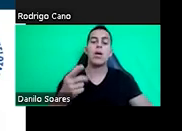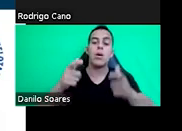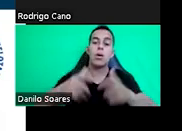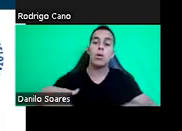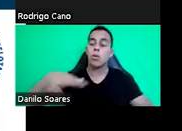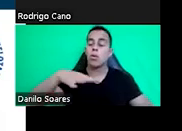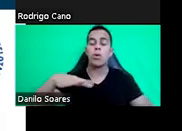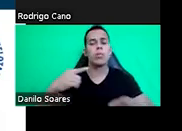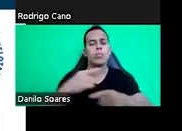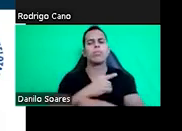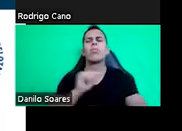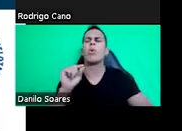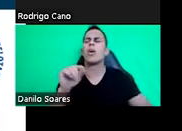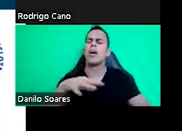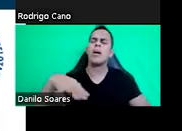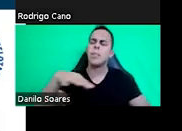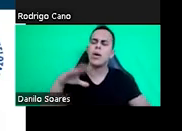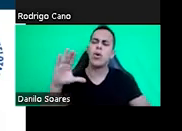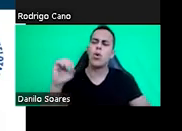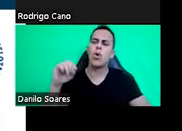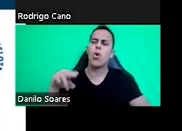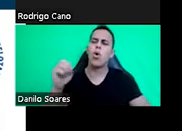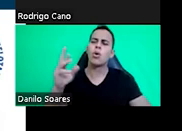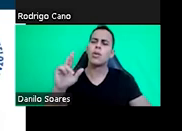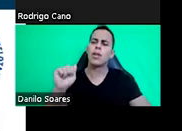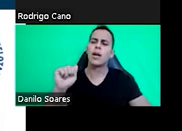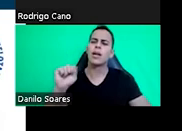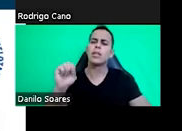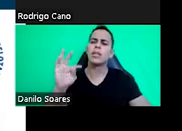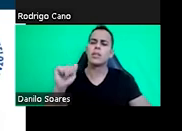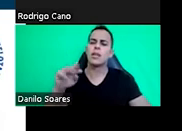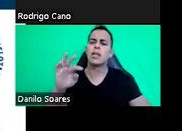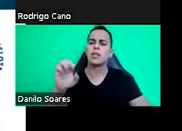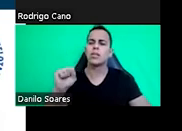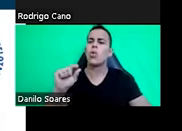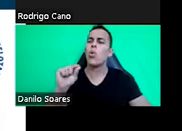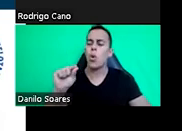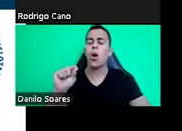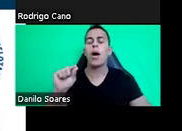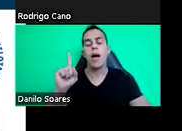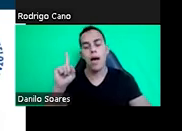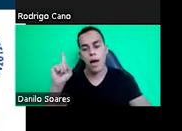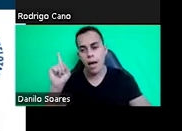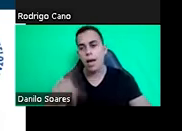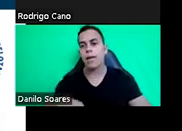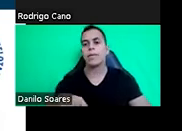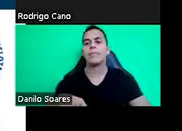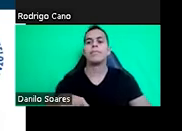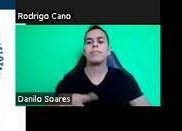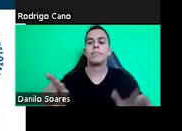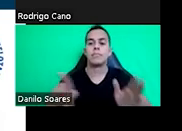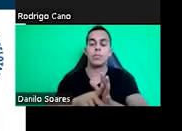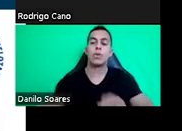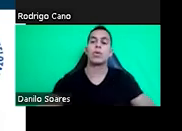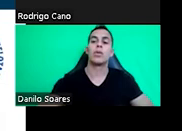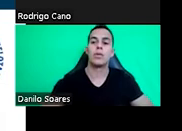eu falo de ambientes contrastantes, eu estou me referindo ao que a gente chama de exposoma, né, a totalidade